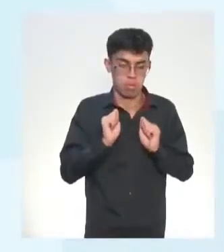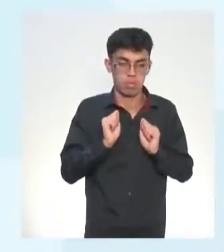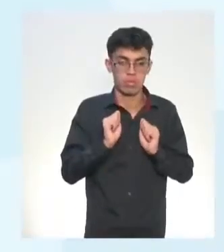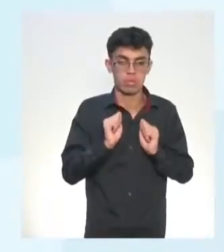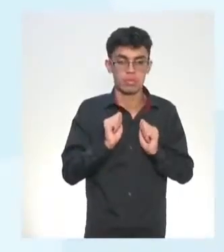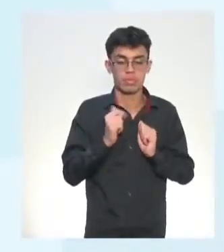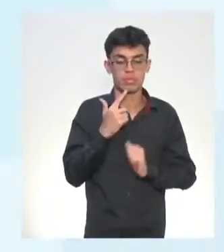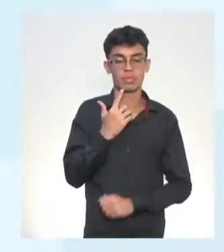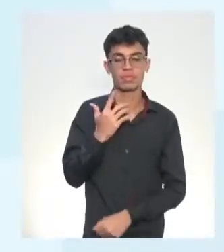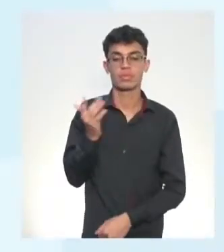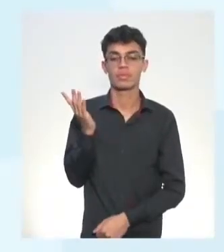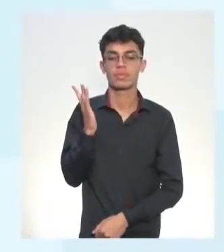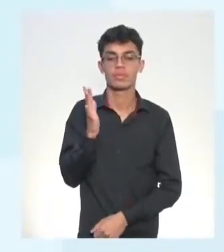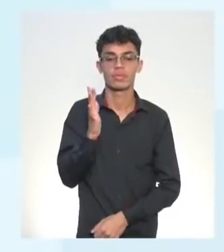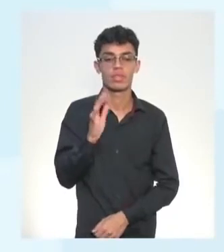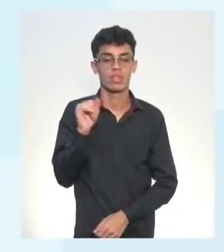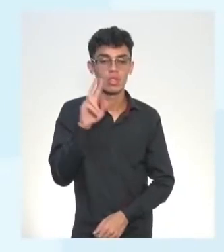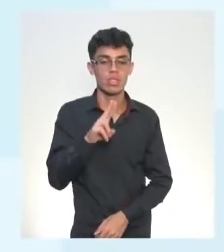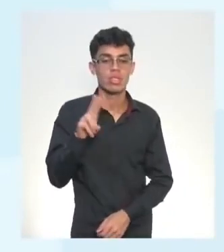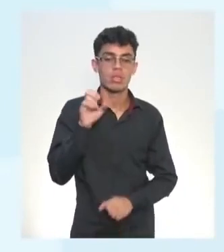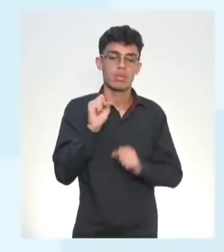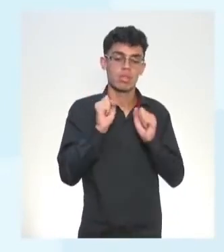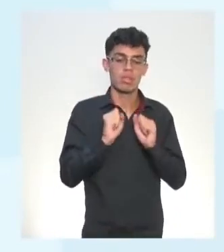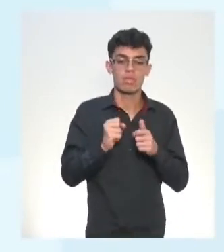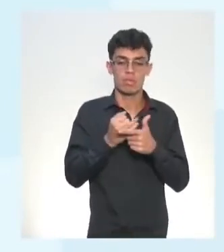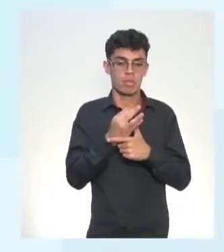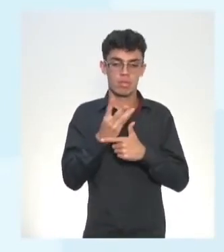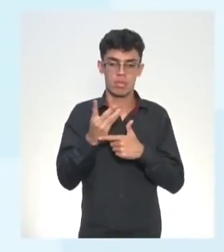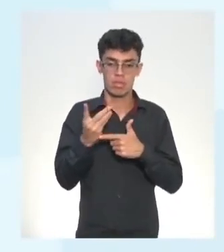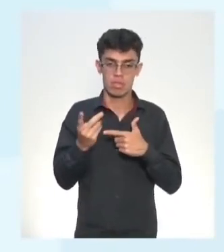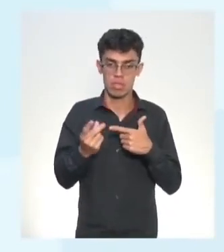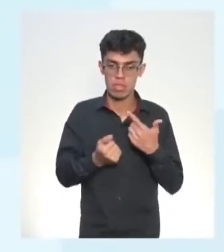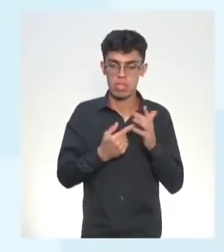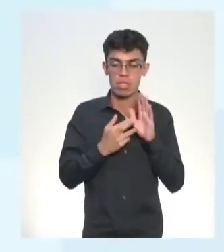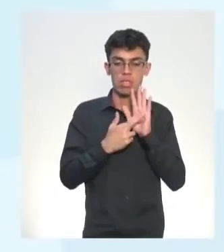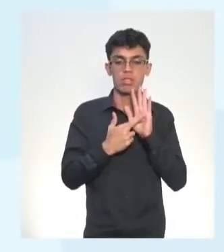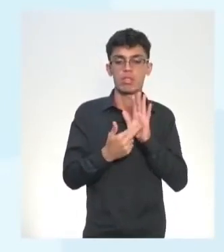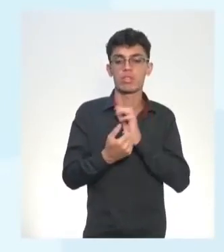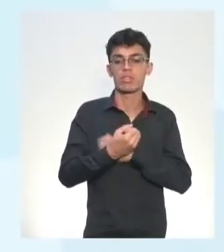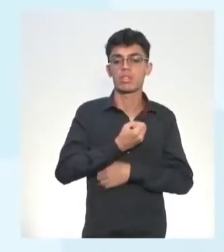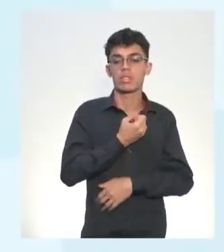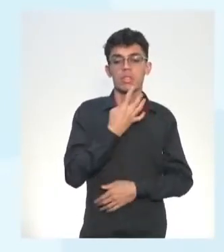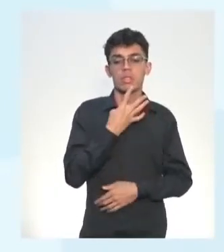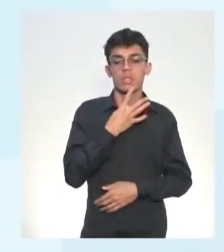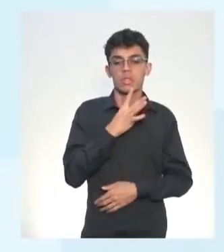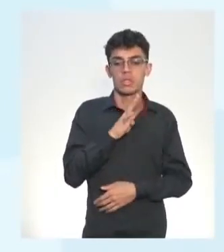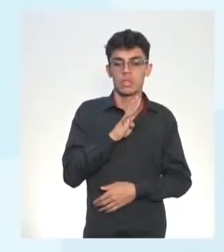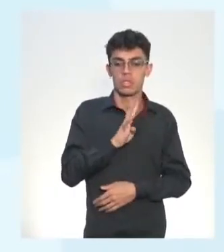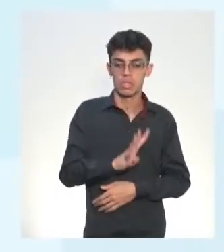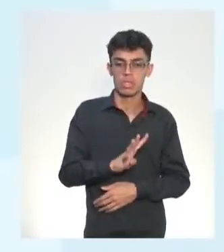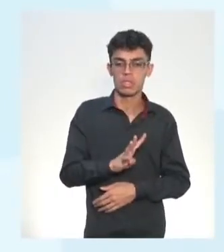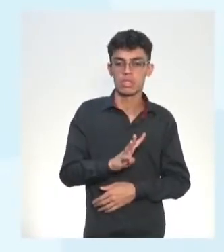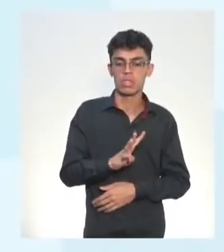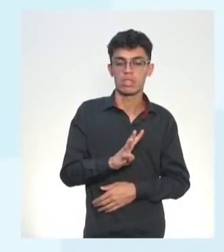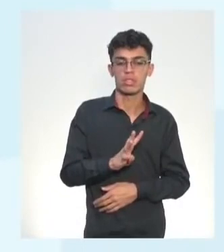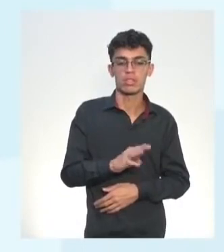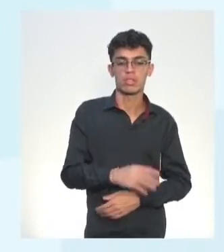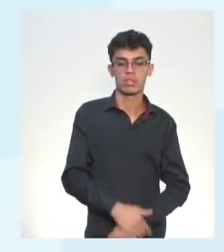para vocês assim. Podemos utilizar as expressões algébricas para representar números desconhecidos e